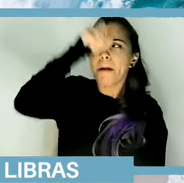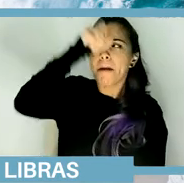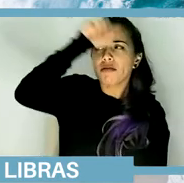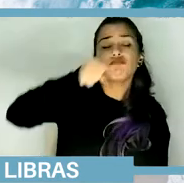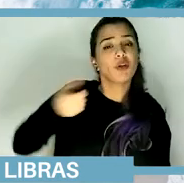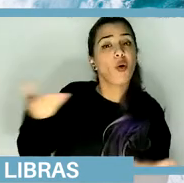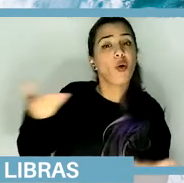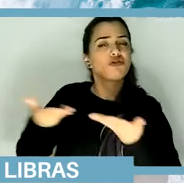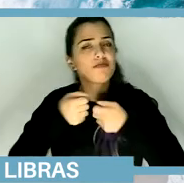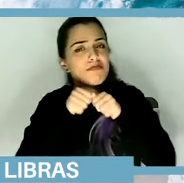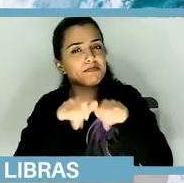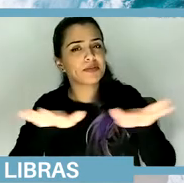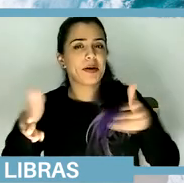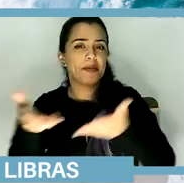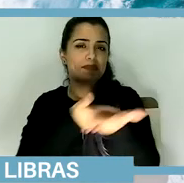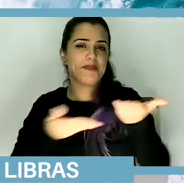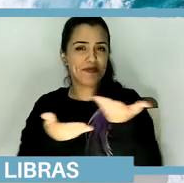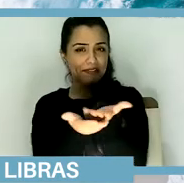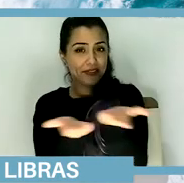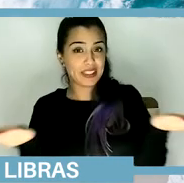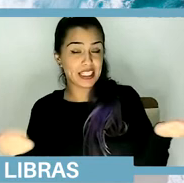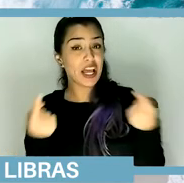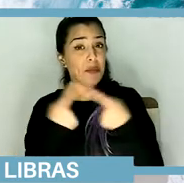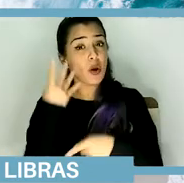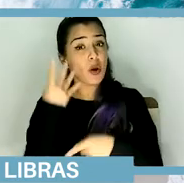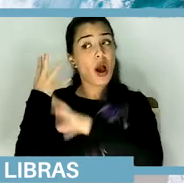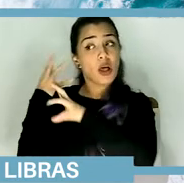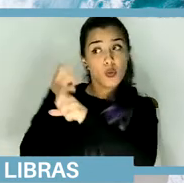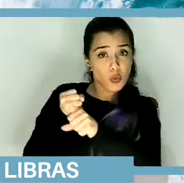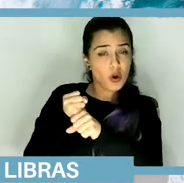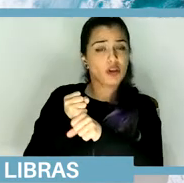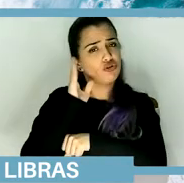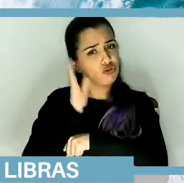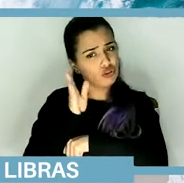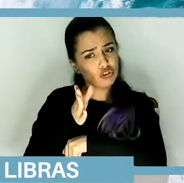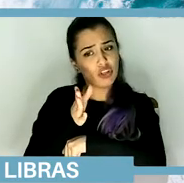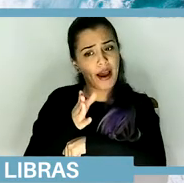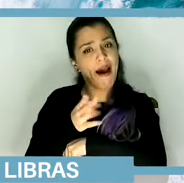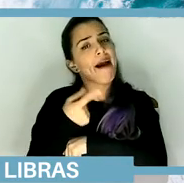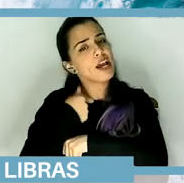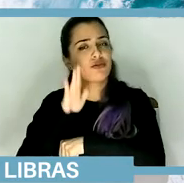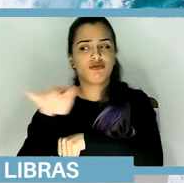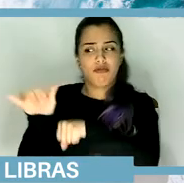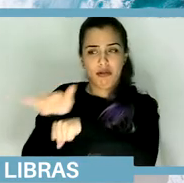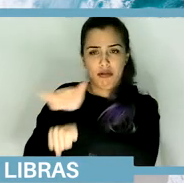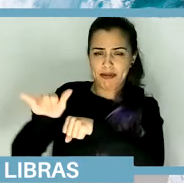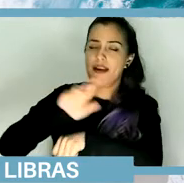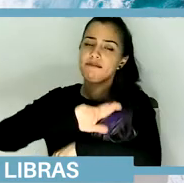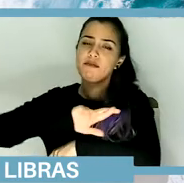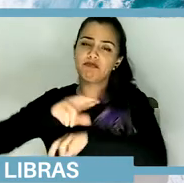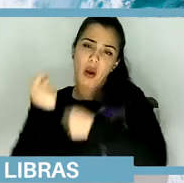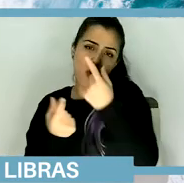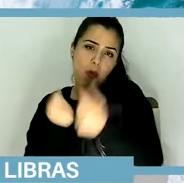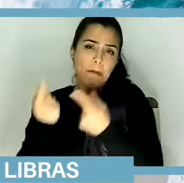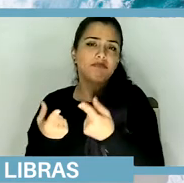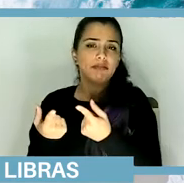eu acho que eu posso dizer que já foram várias as pazes Já reformulei o negócio algumas vezes né Eu acho que tem duas coisas